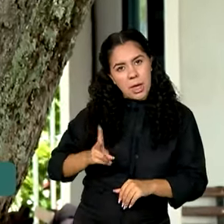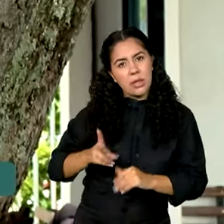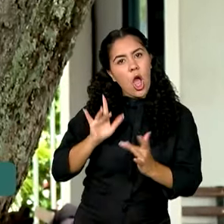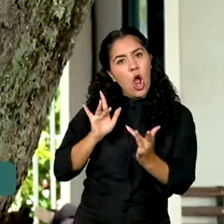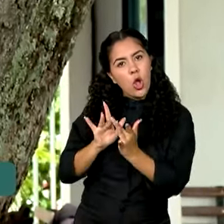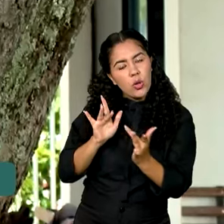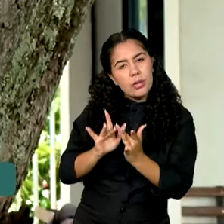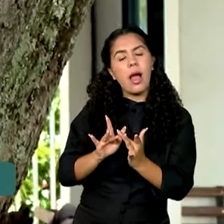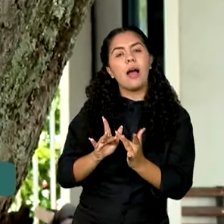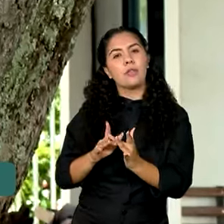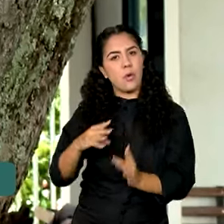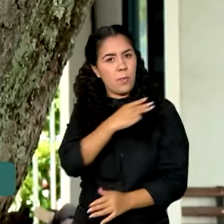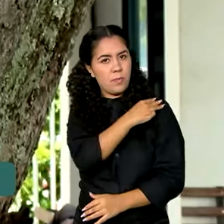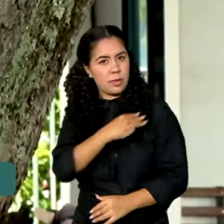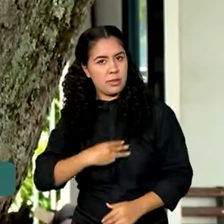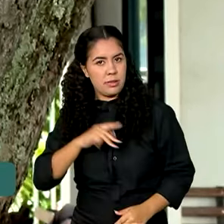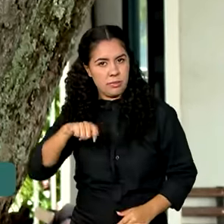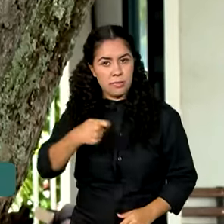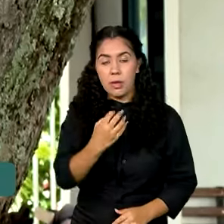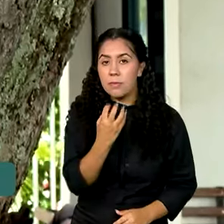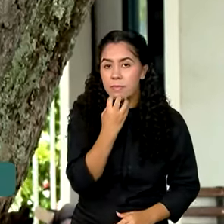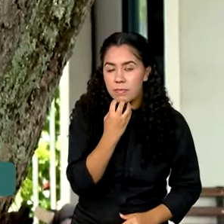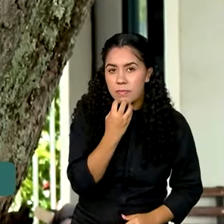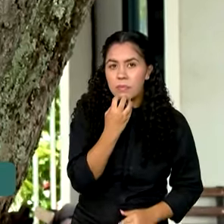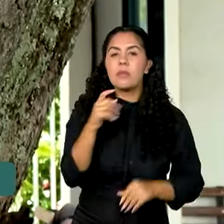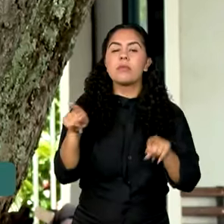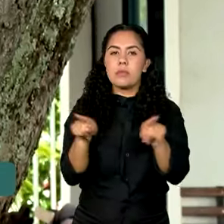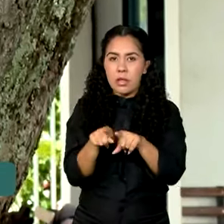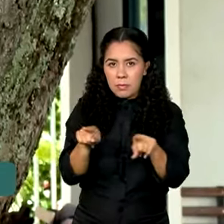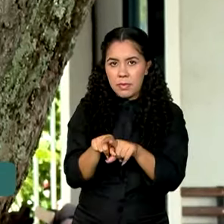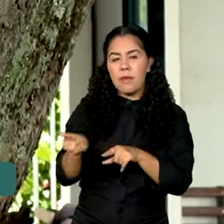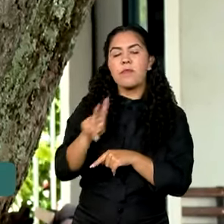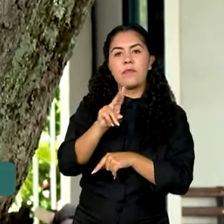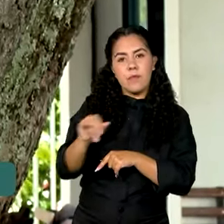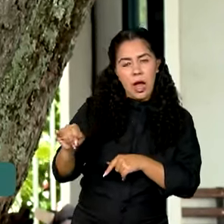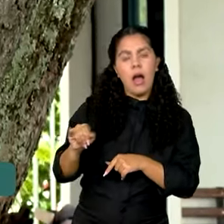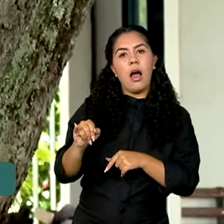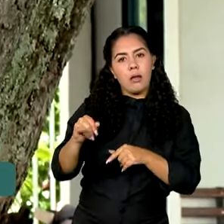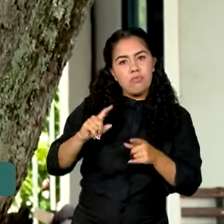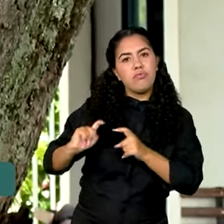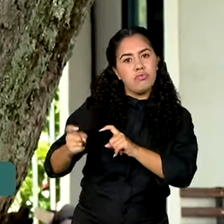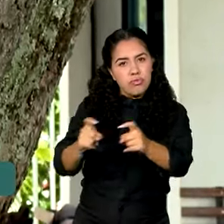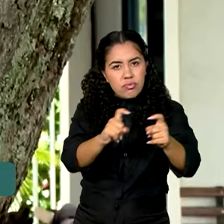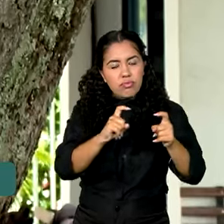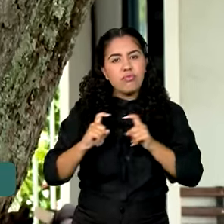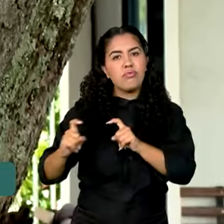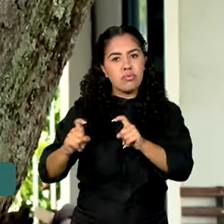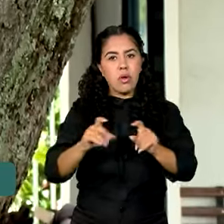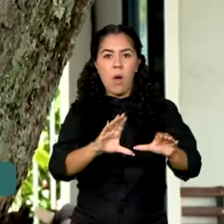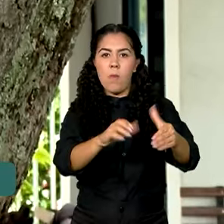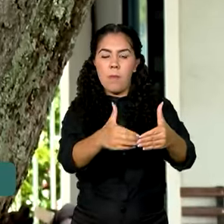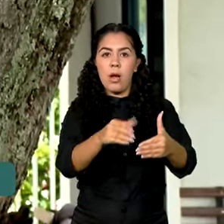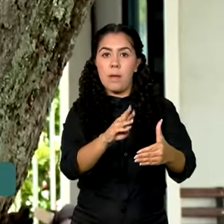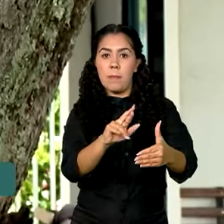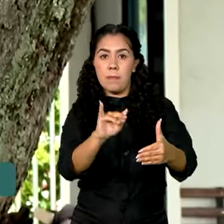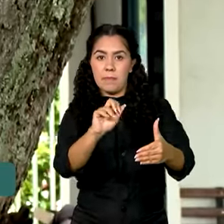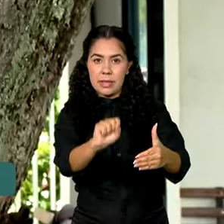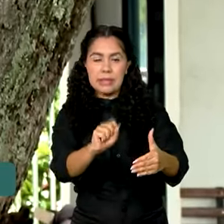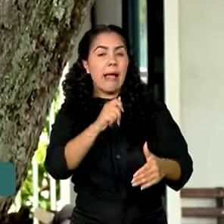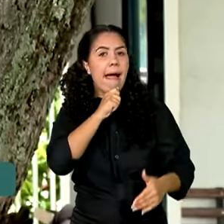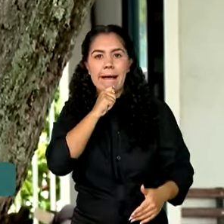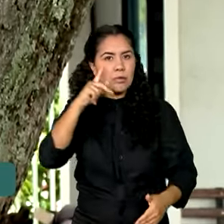Vieira, deve ainda ter participações durante a reunião dos BRICS, não está definido qual